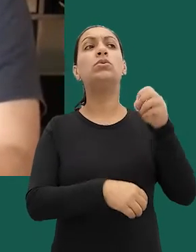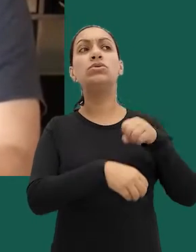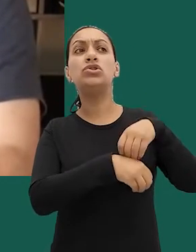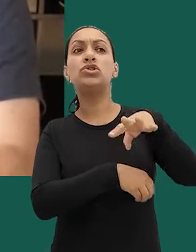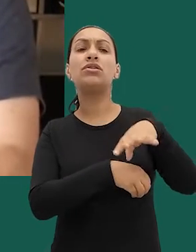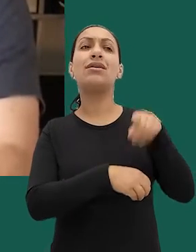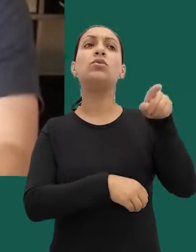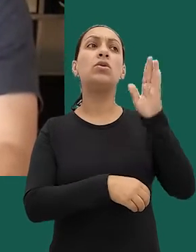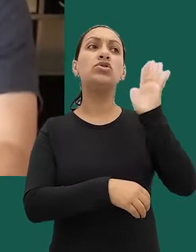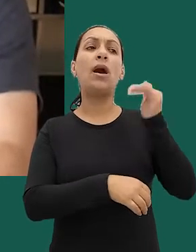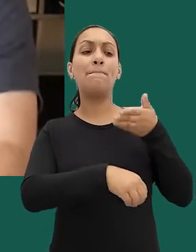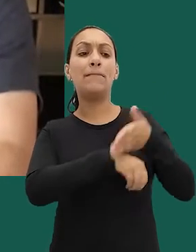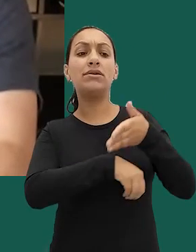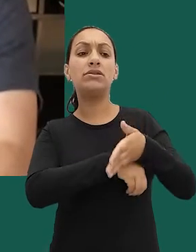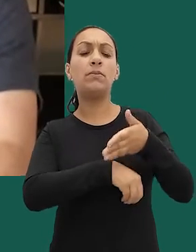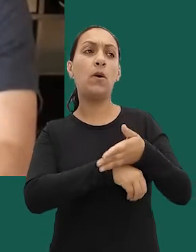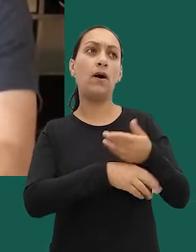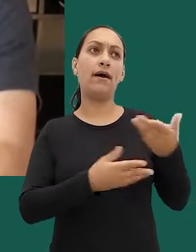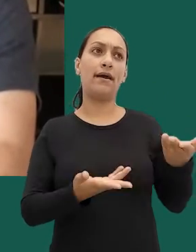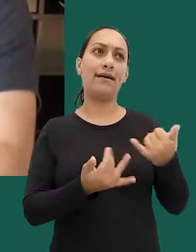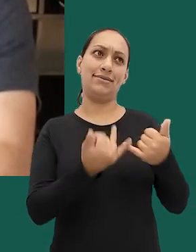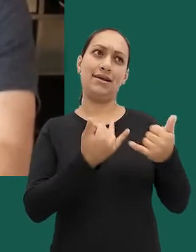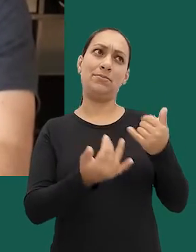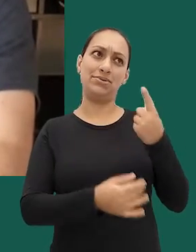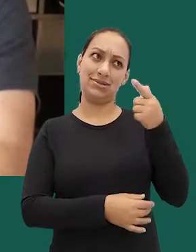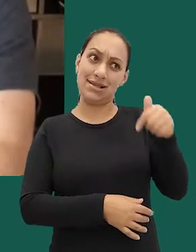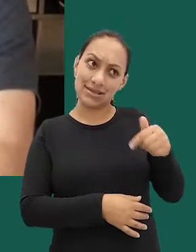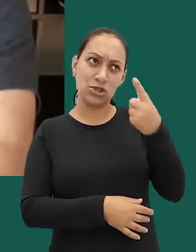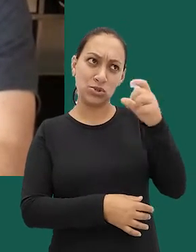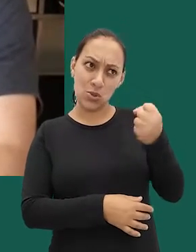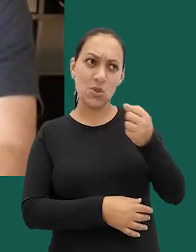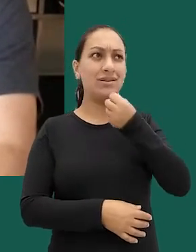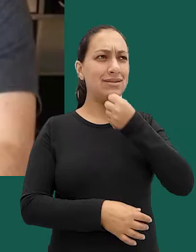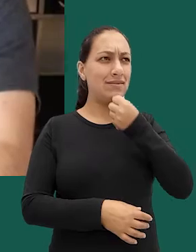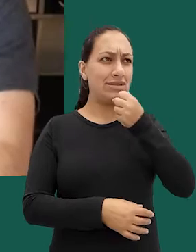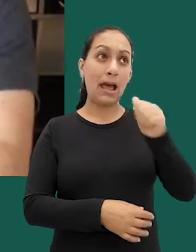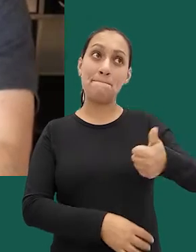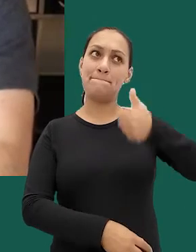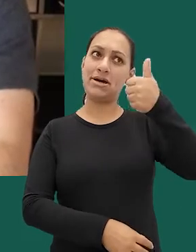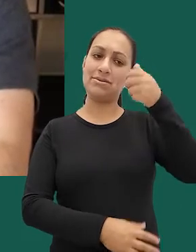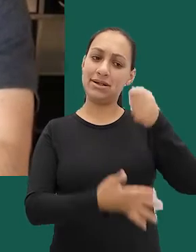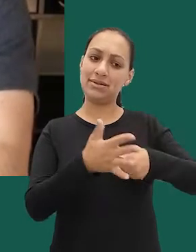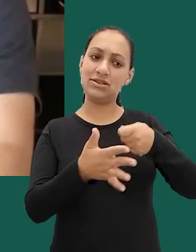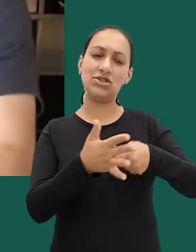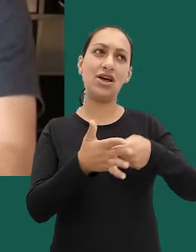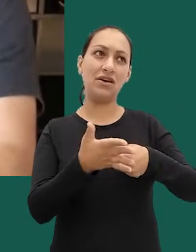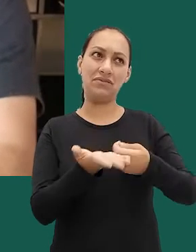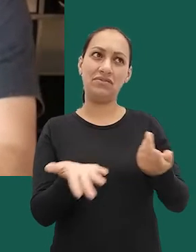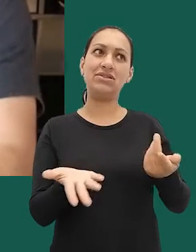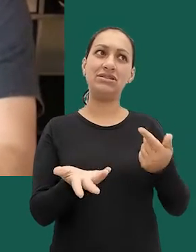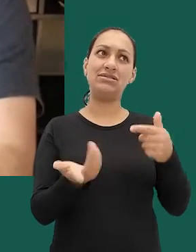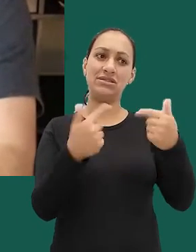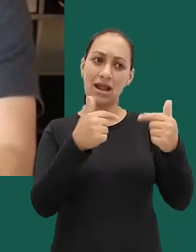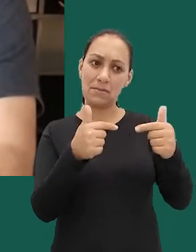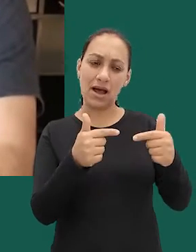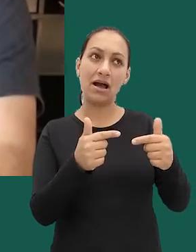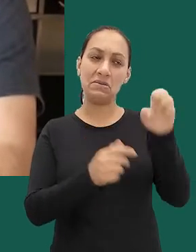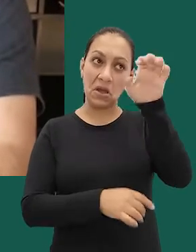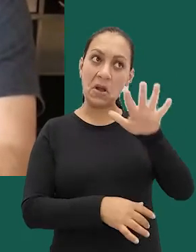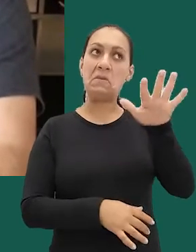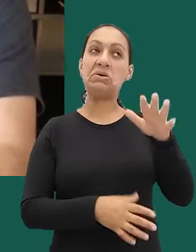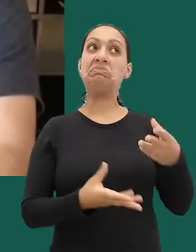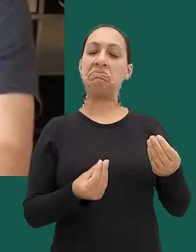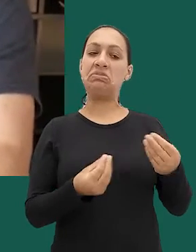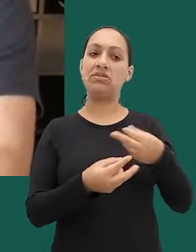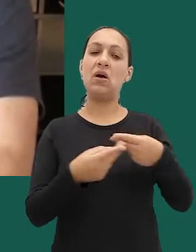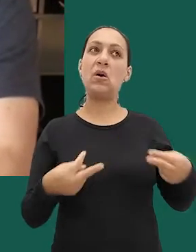tu que já participou, participar de 17, 18 entrevistas na primeira tentativa de obter um emprego na Europa é bastante coisa,